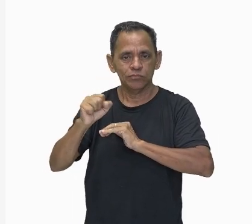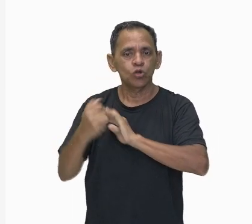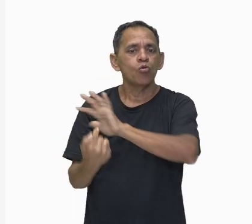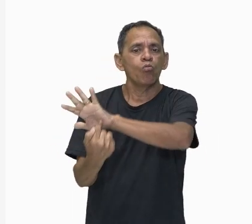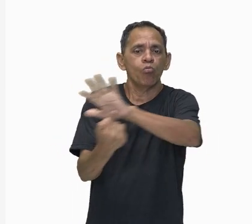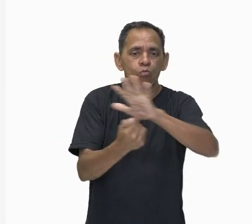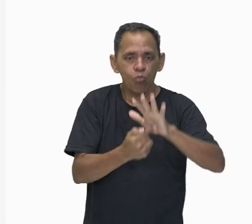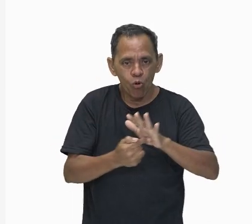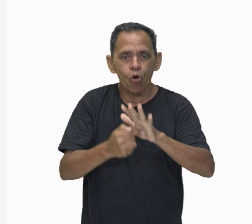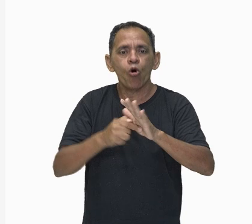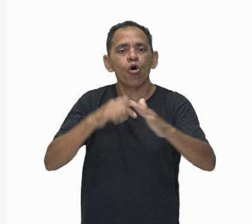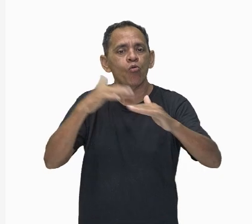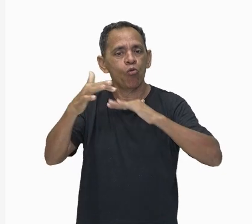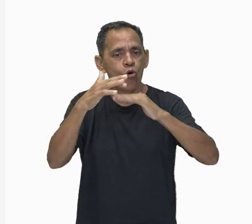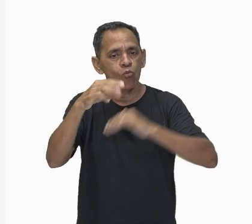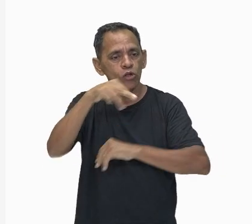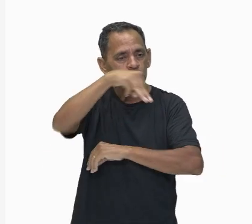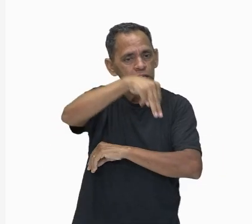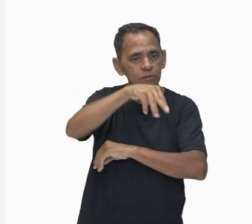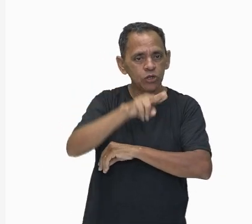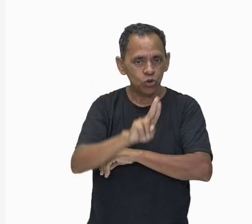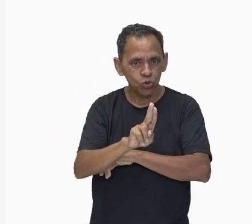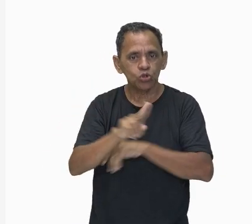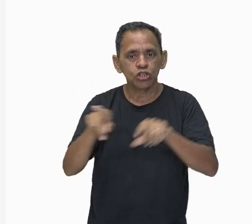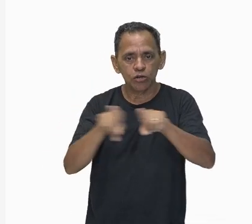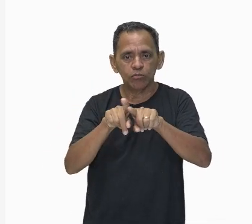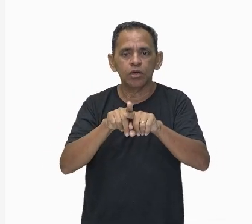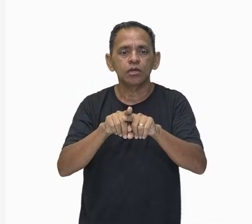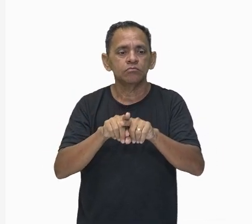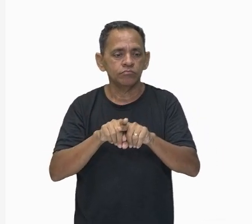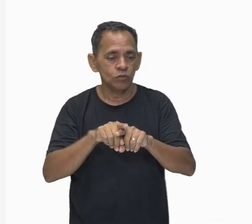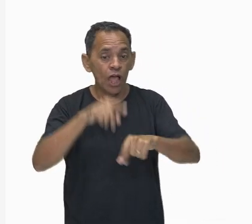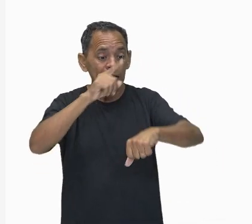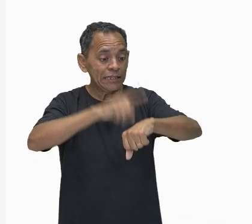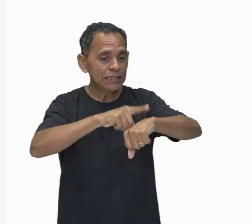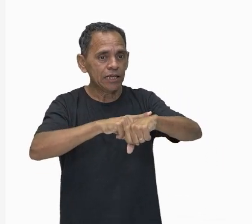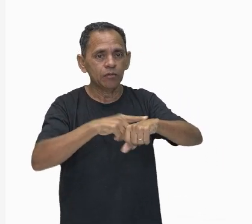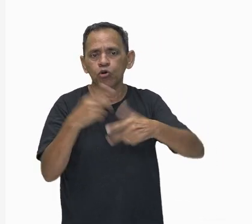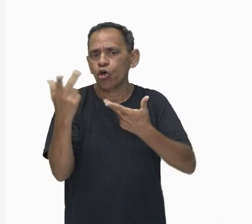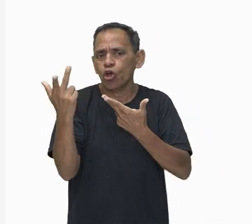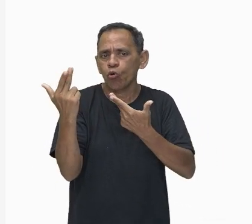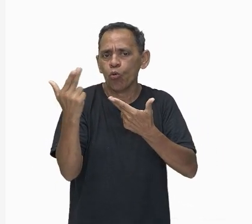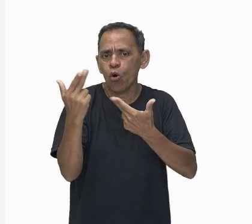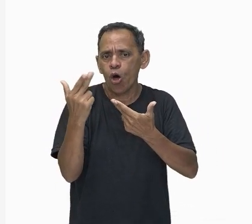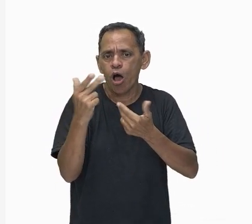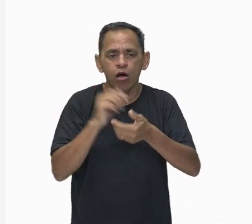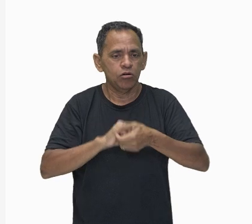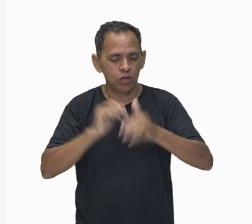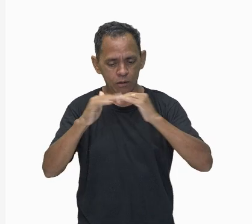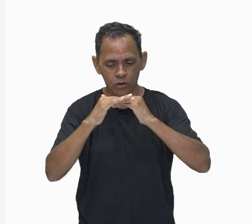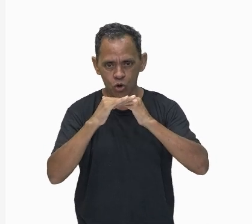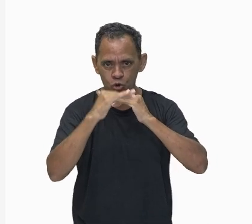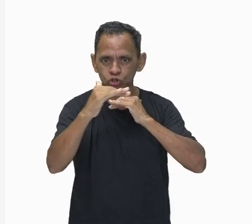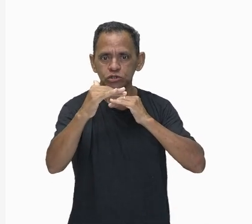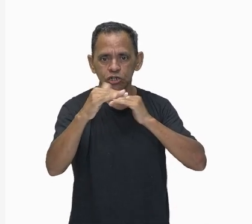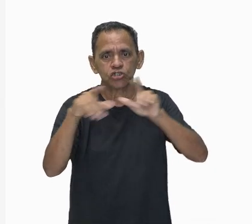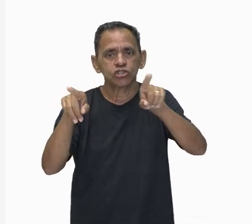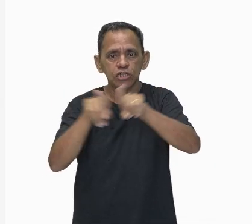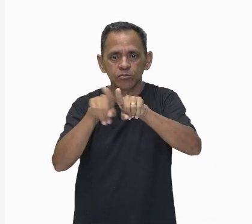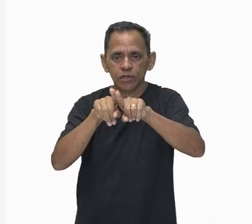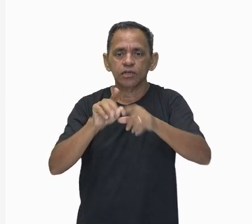realiza deslocamentos iguais em intervalos de tempos iguais. A posição varia com o tempo, ou seja,